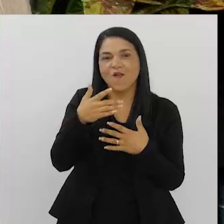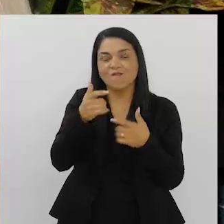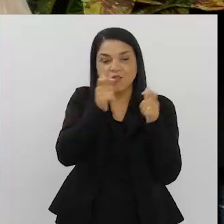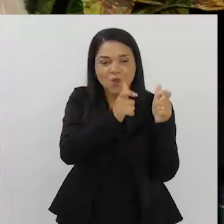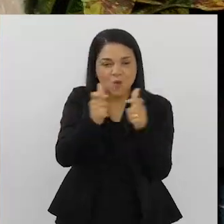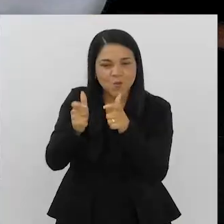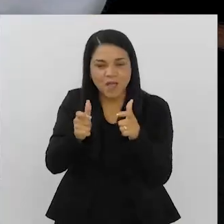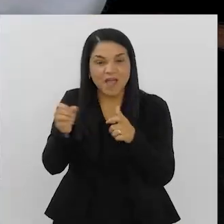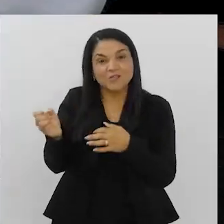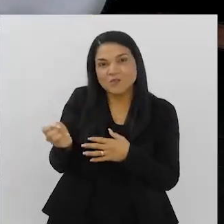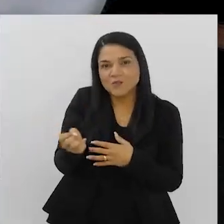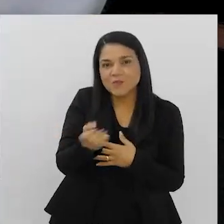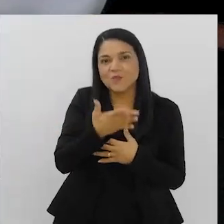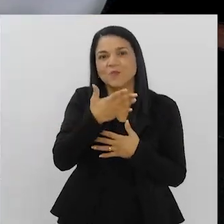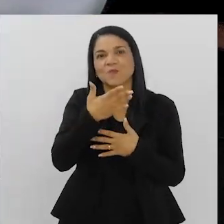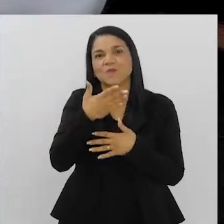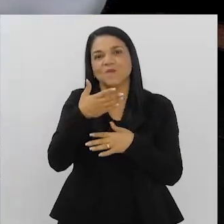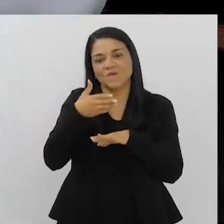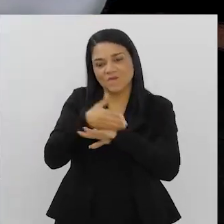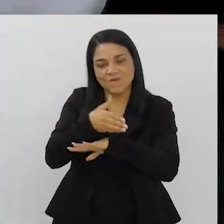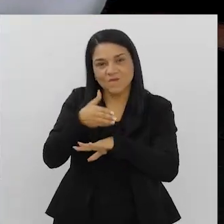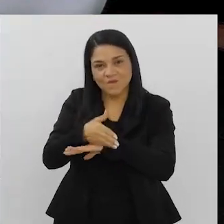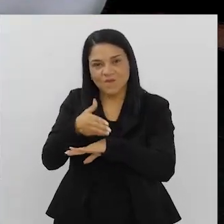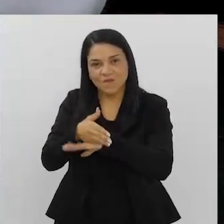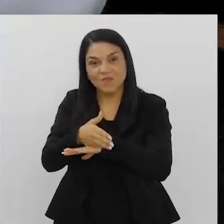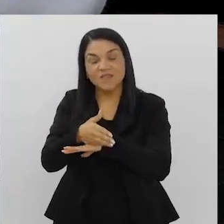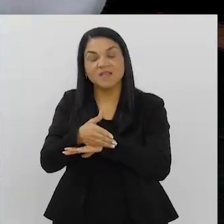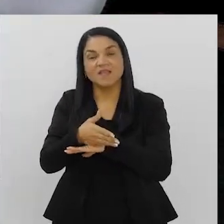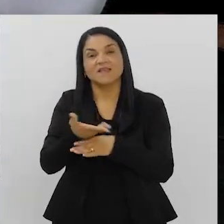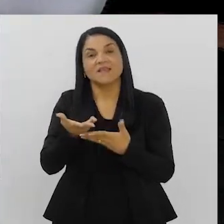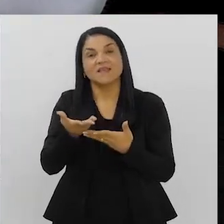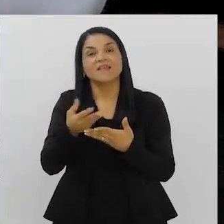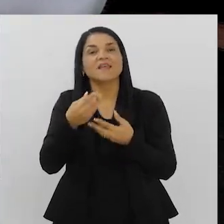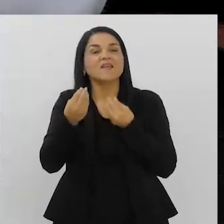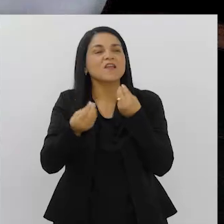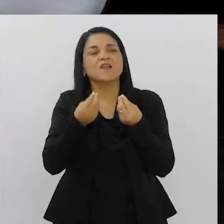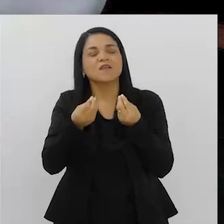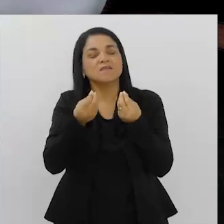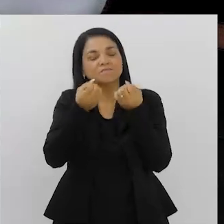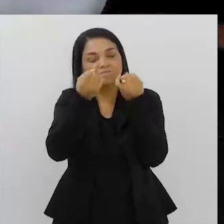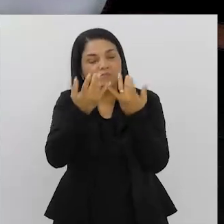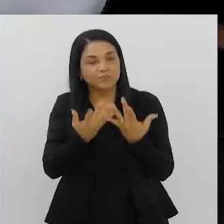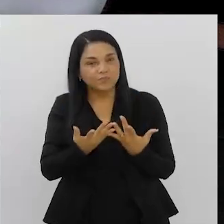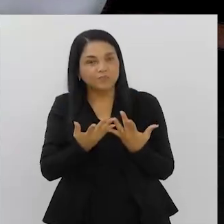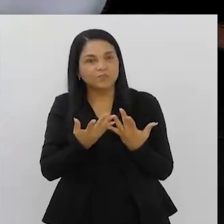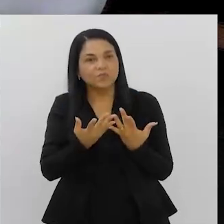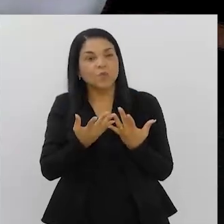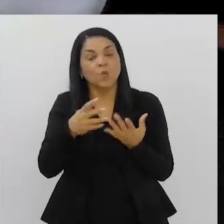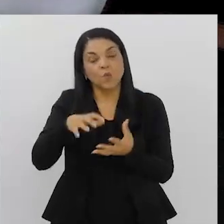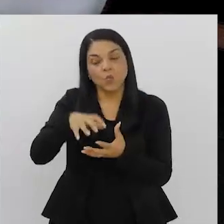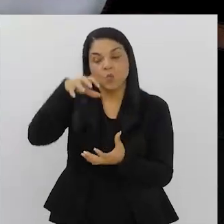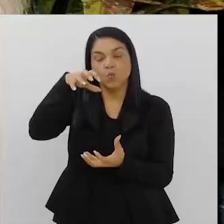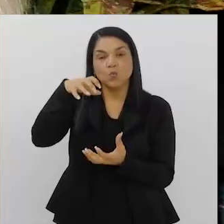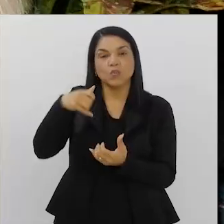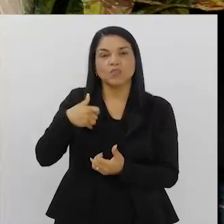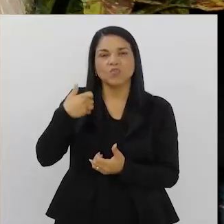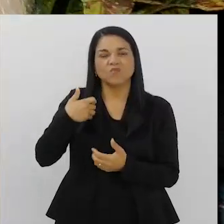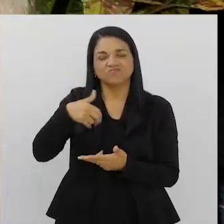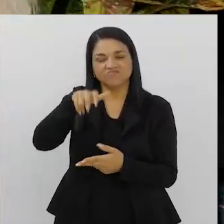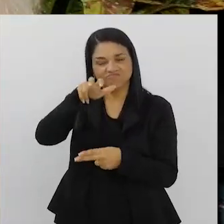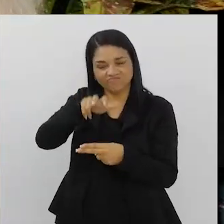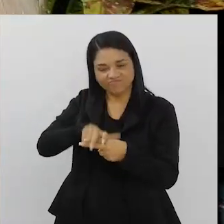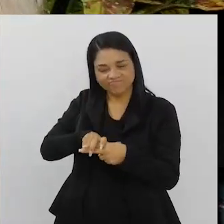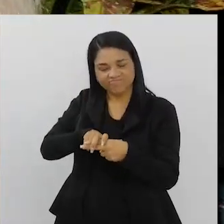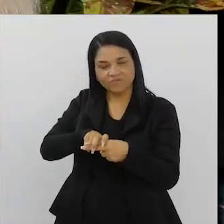novos ambientes que talvez jamais iria se não tivesse participado desse grupo, né? Sim. E eu queria falar sobre o idoso que fica